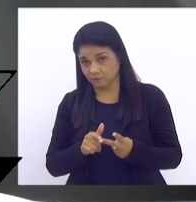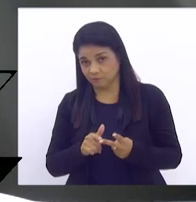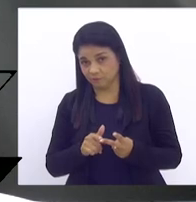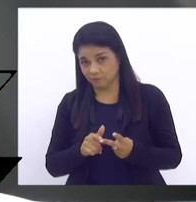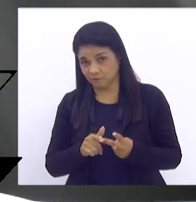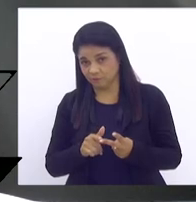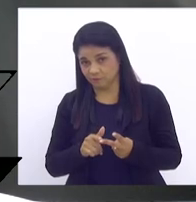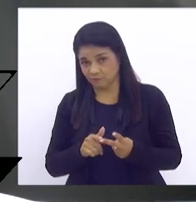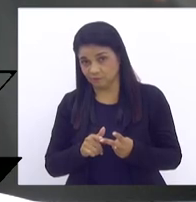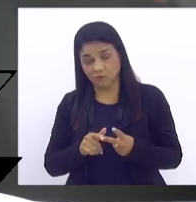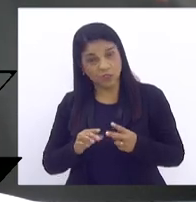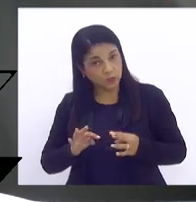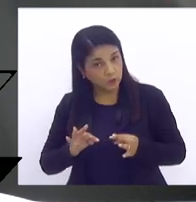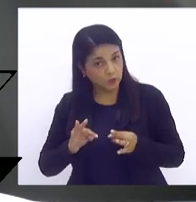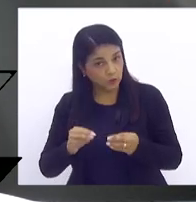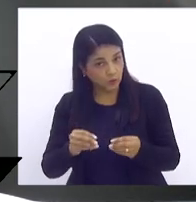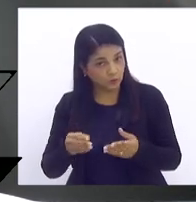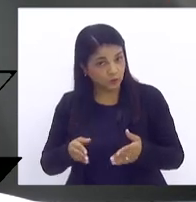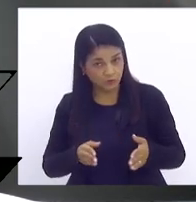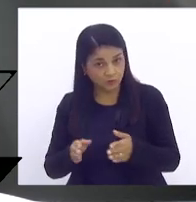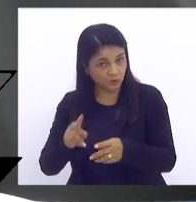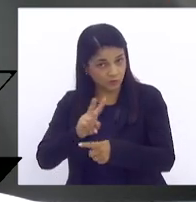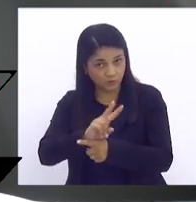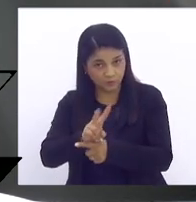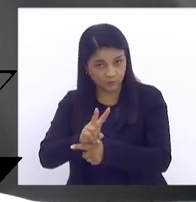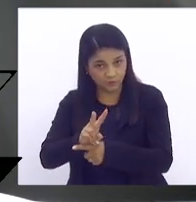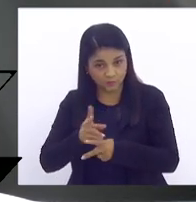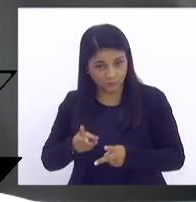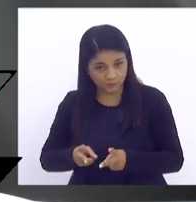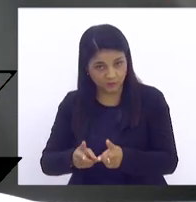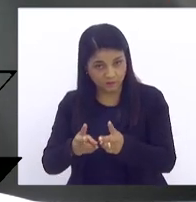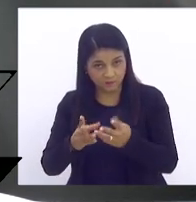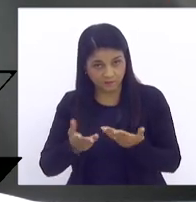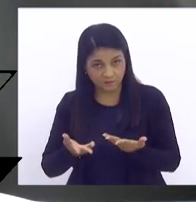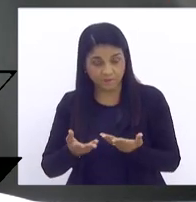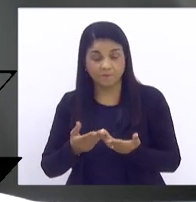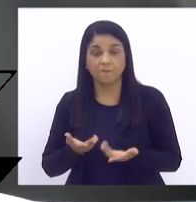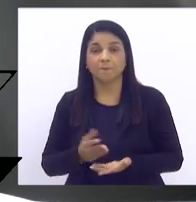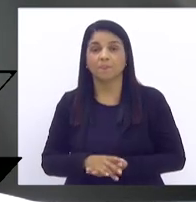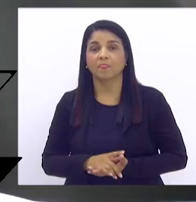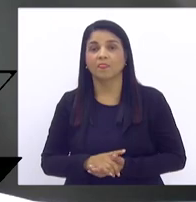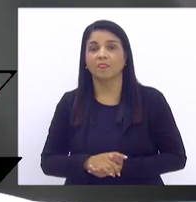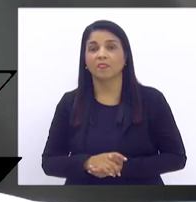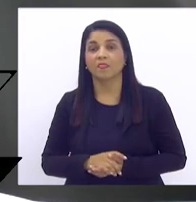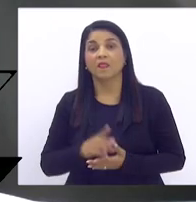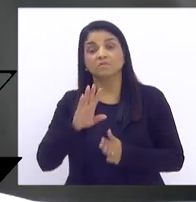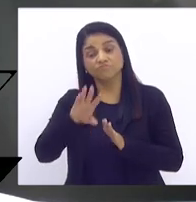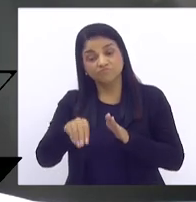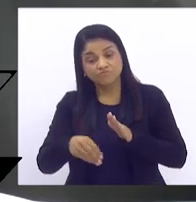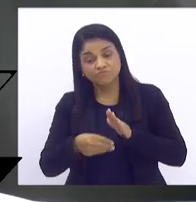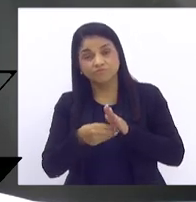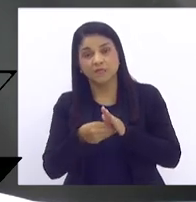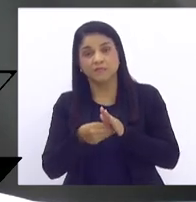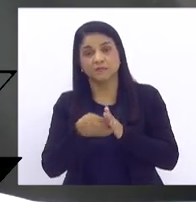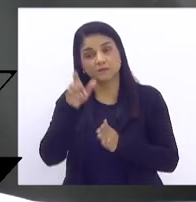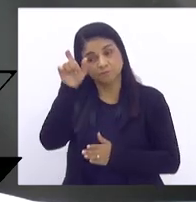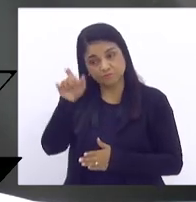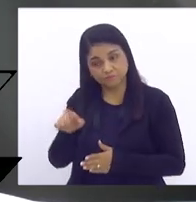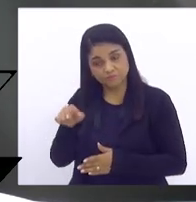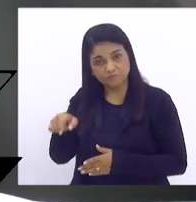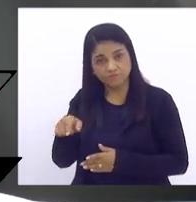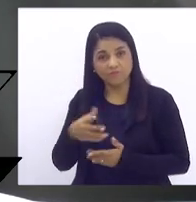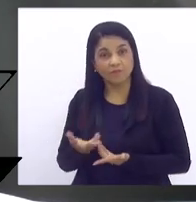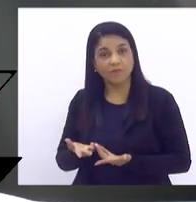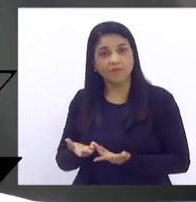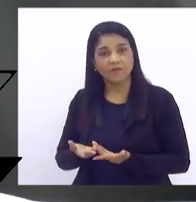teria que ser todos os rios. E aí é sobre o parecer de Vossa Excelência. Eu